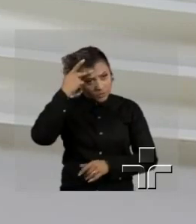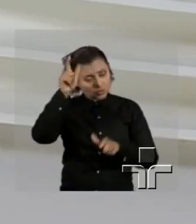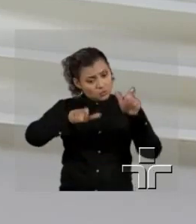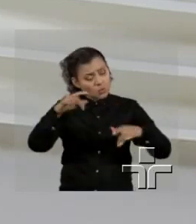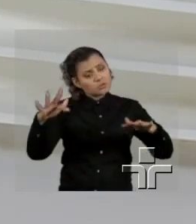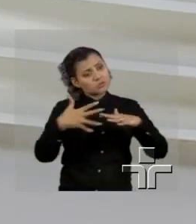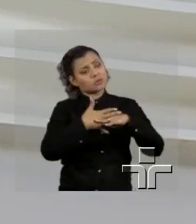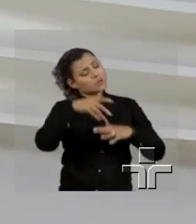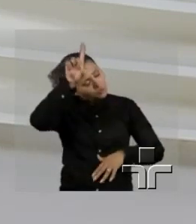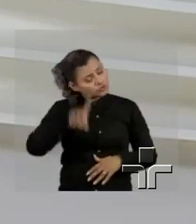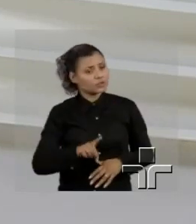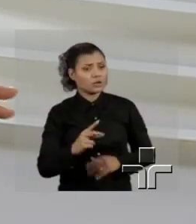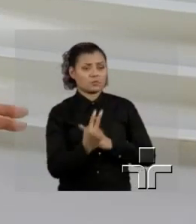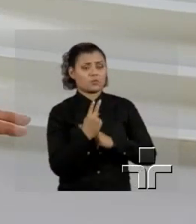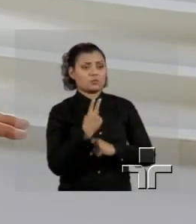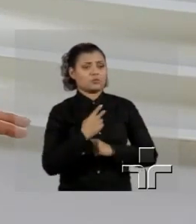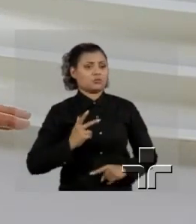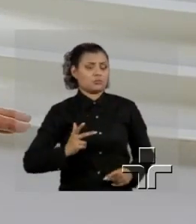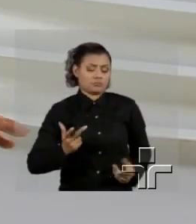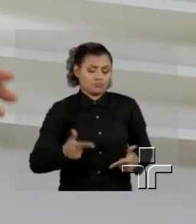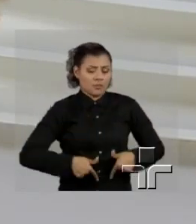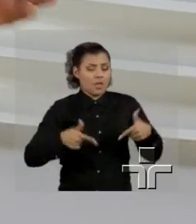Eu sou a favor